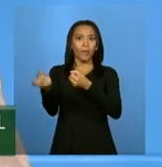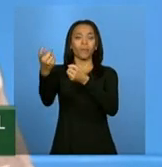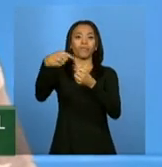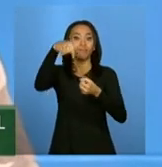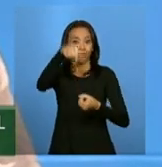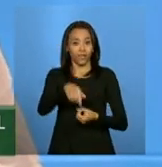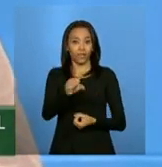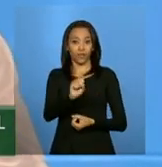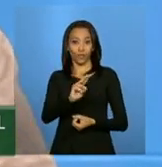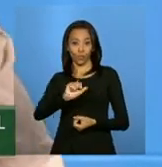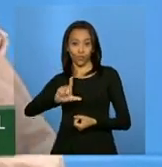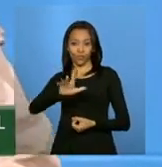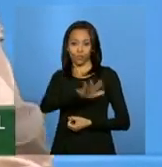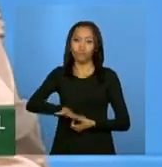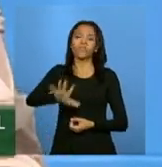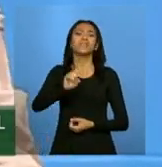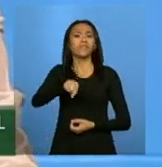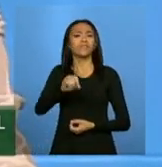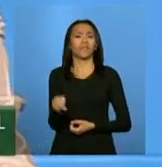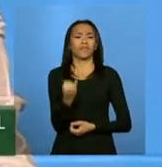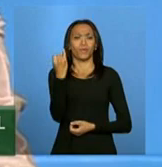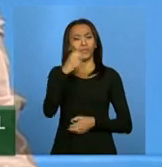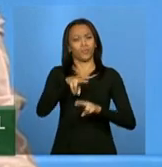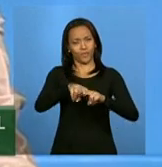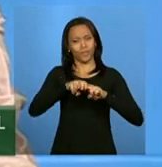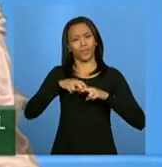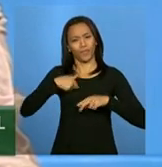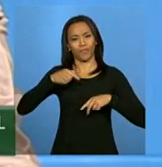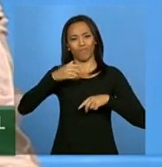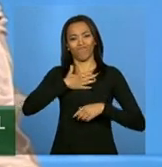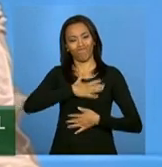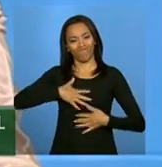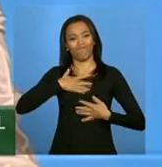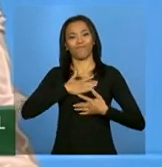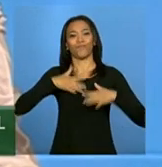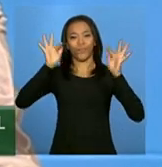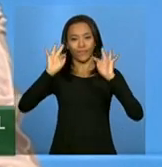importante. É por isso que eu estou feliz.